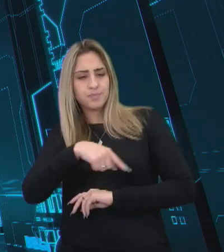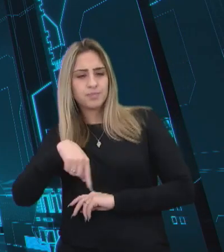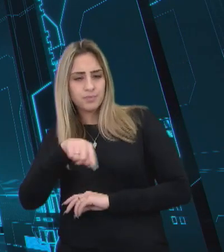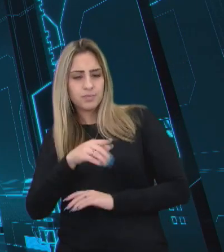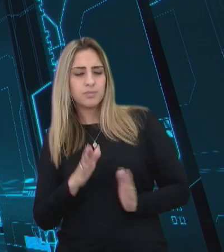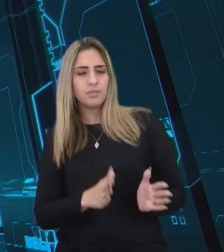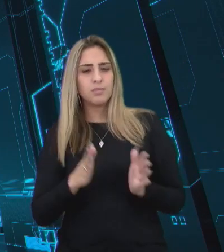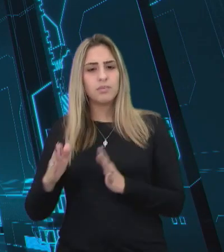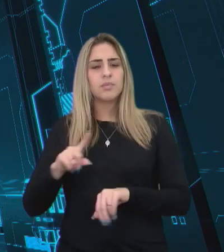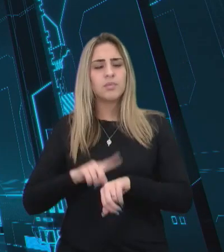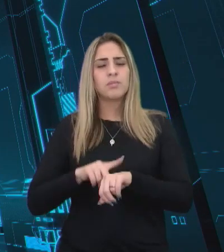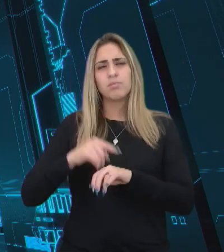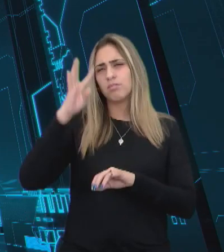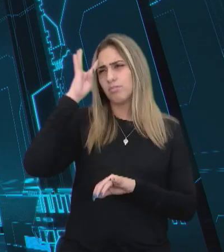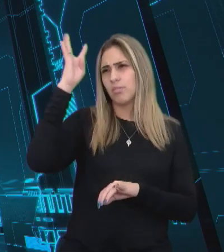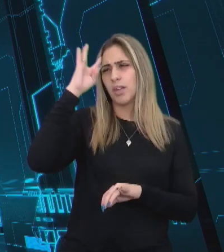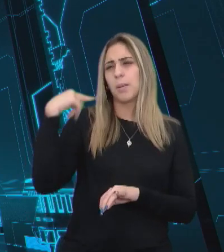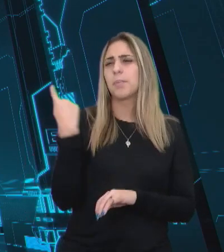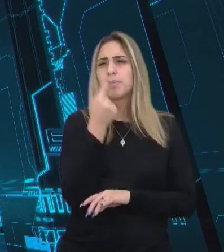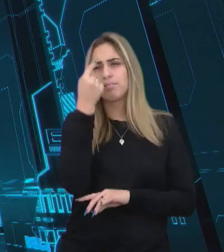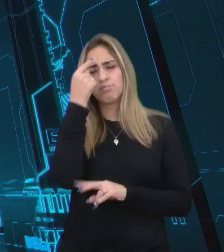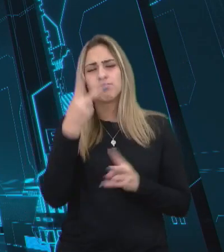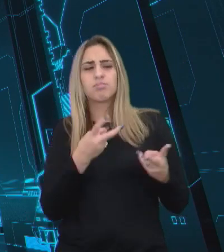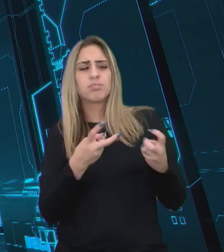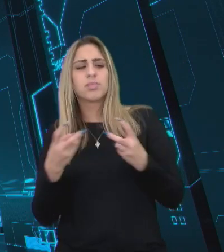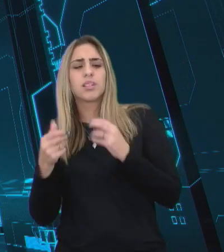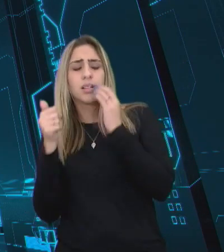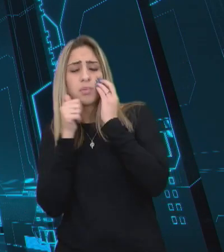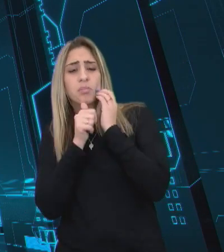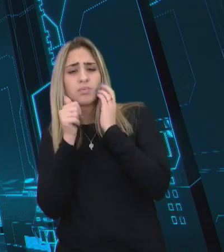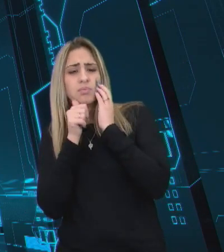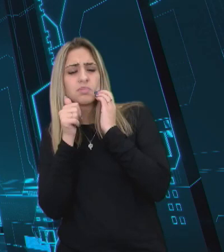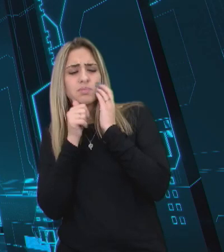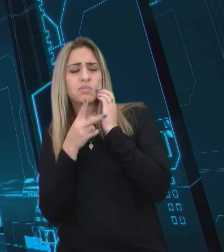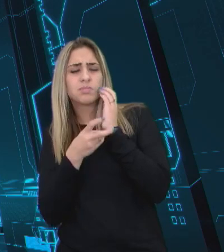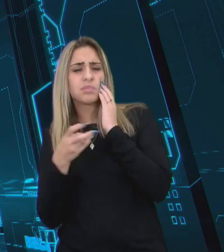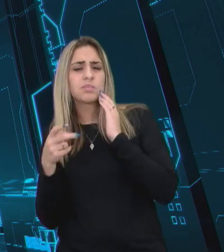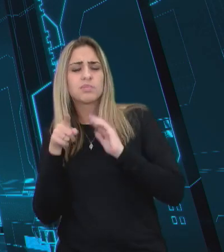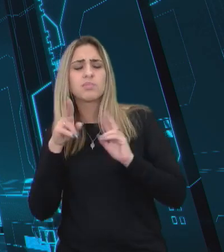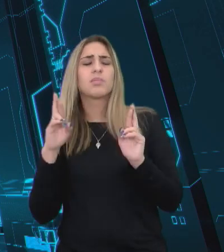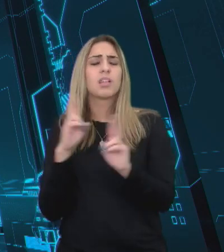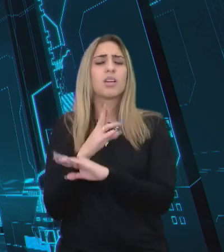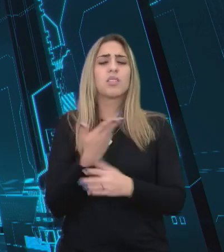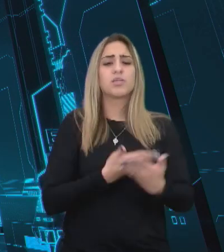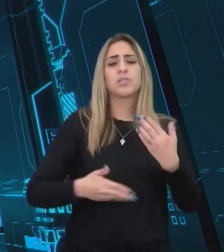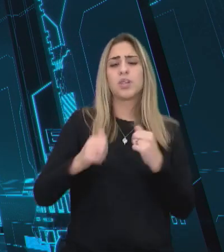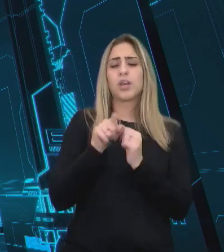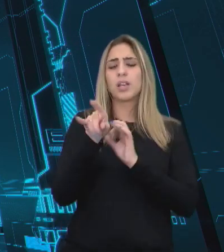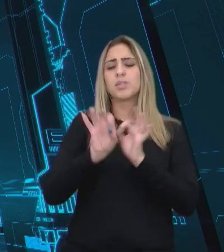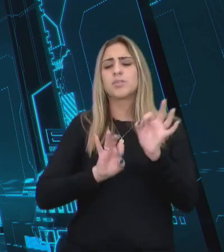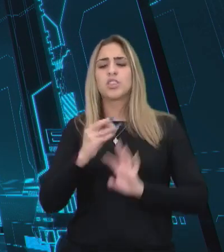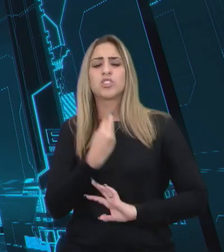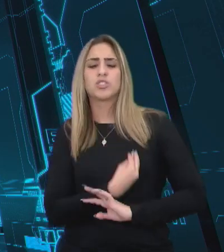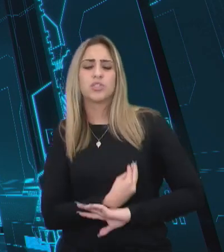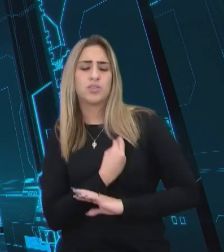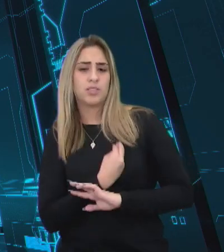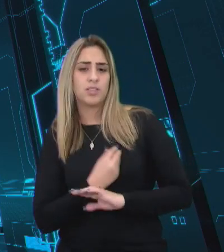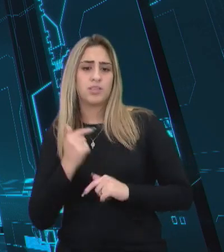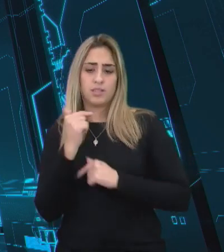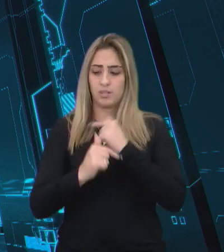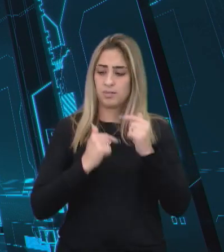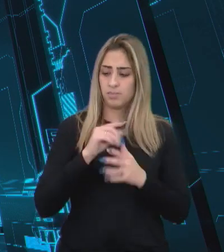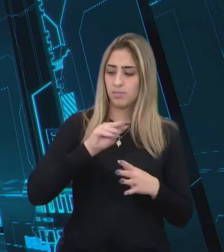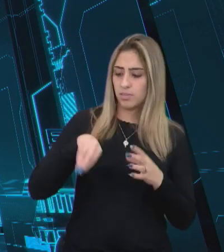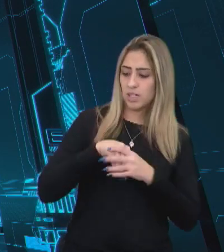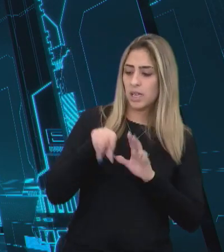fala, esse momento de reflexão para a gente perceber, principalmente as garotas, aí, as meninas que se relacionam com esse projeto de vida, né? Trabalhar dentro